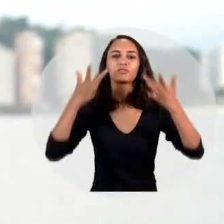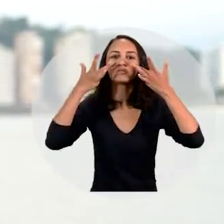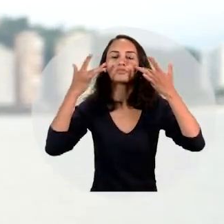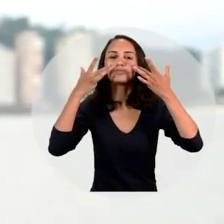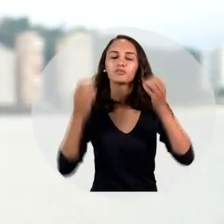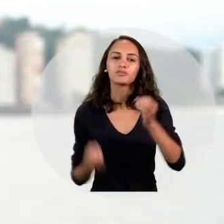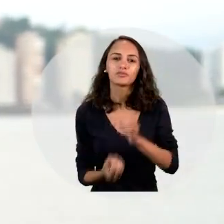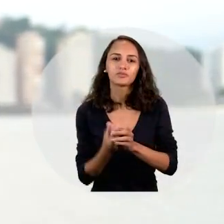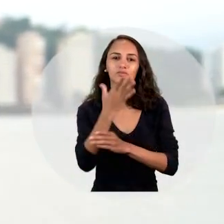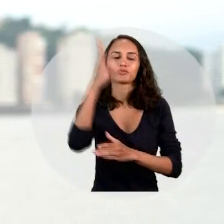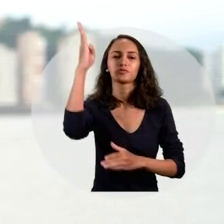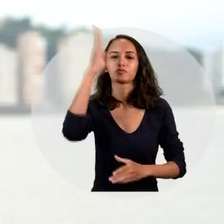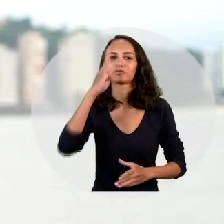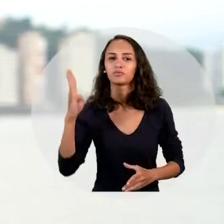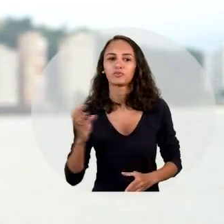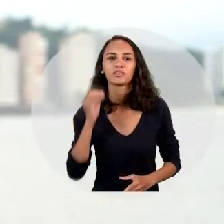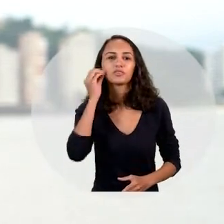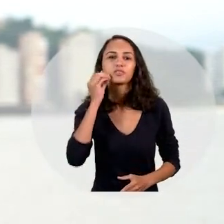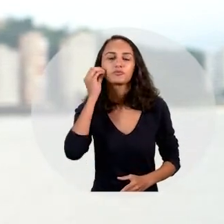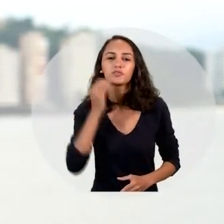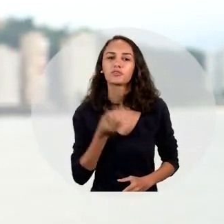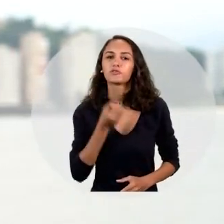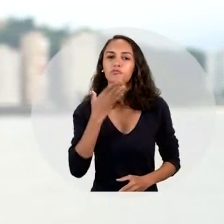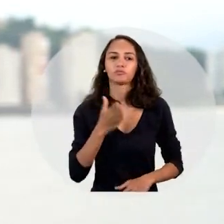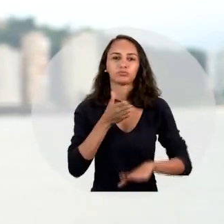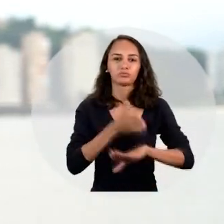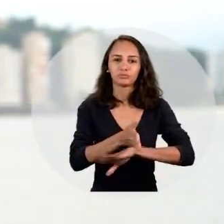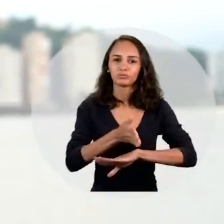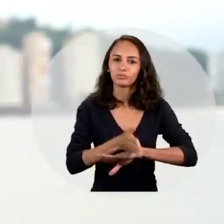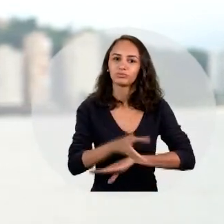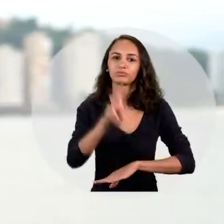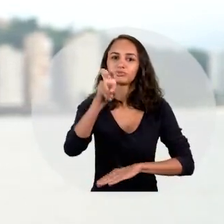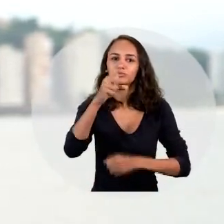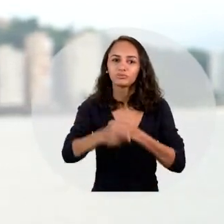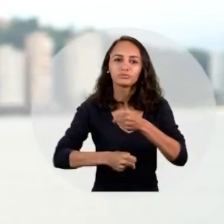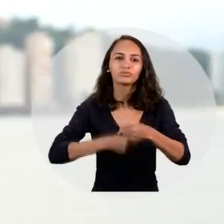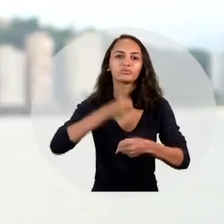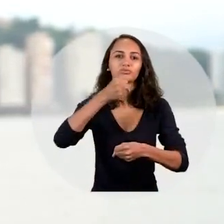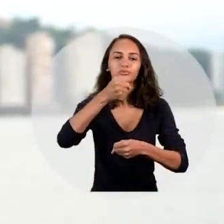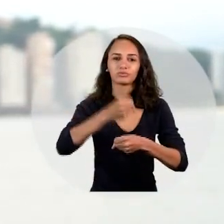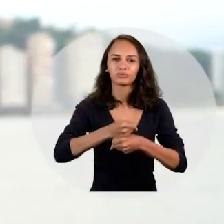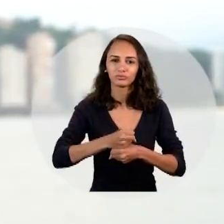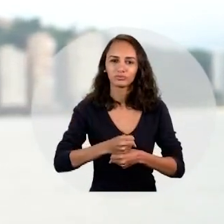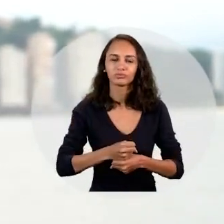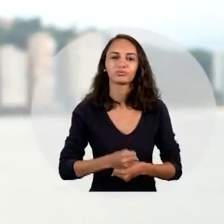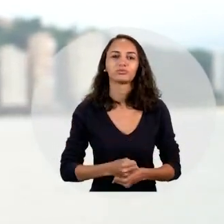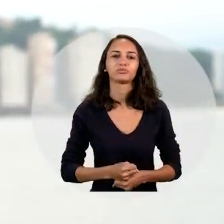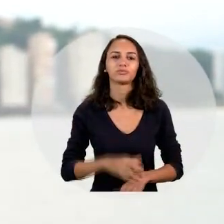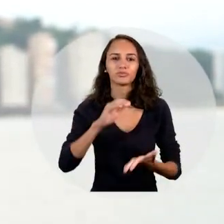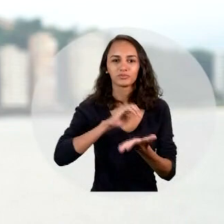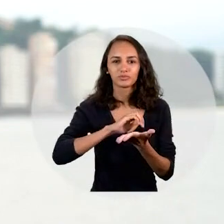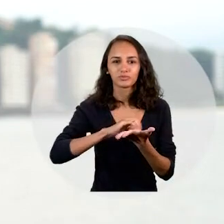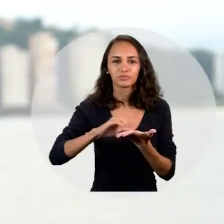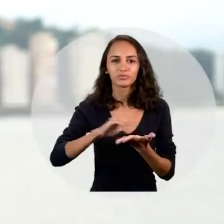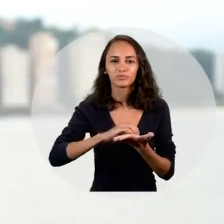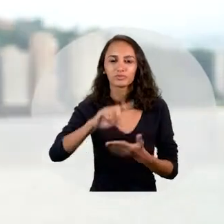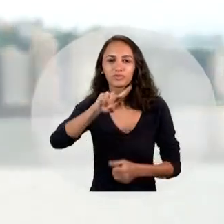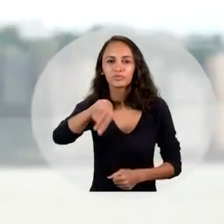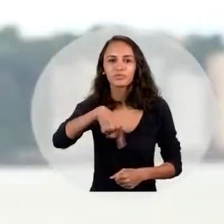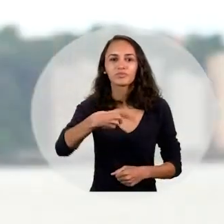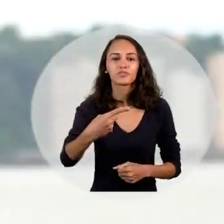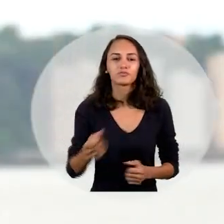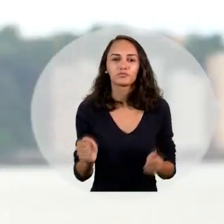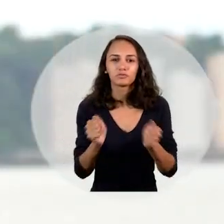A encenação foi uma grande experiência. Participei 5 anos seguidos da encenação como